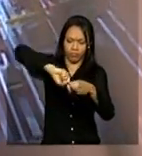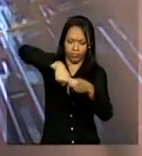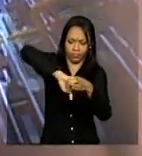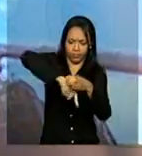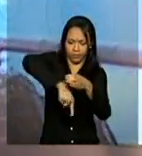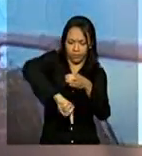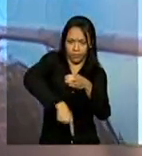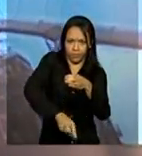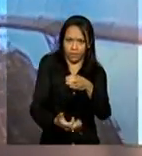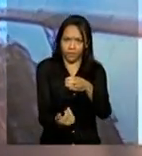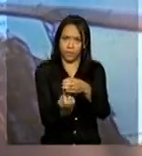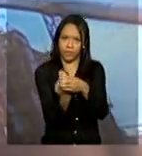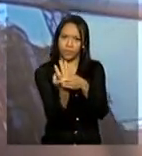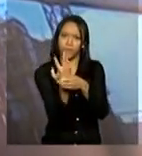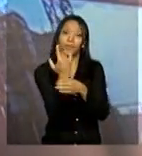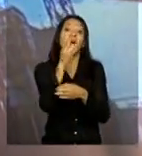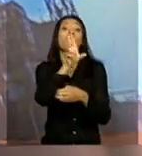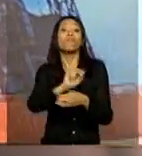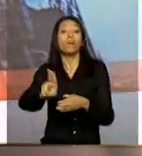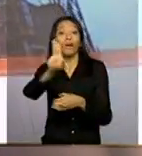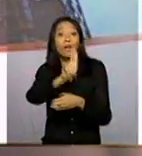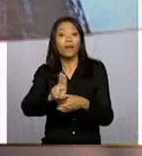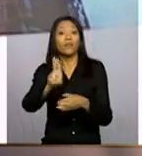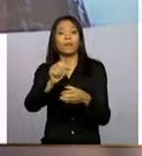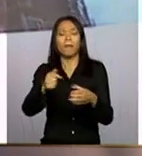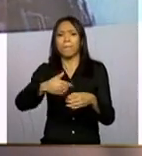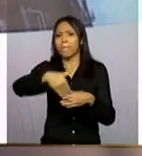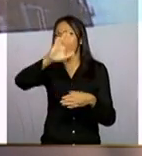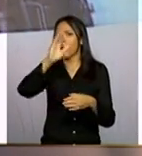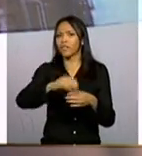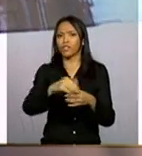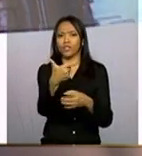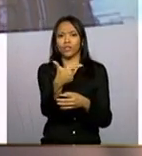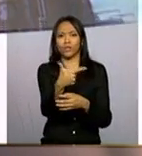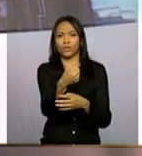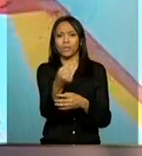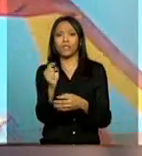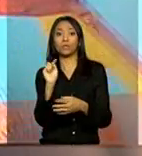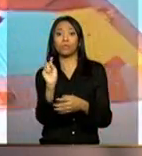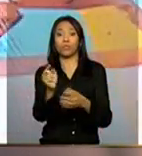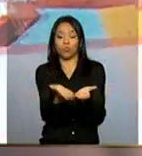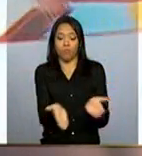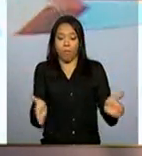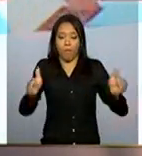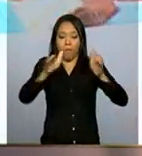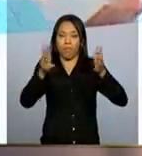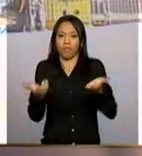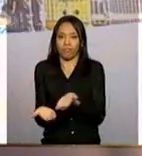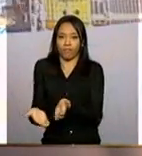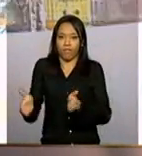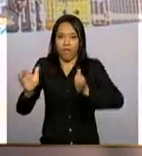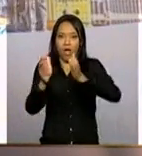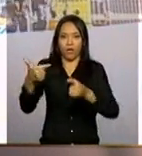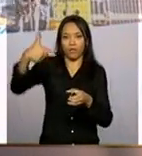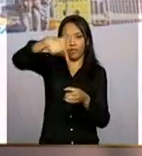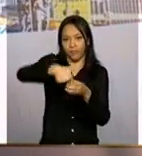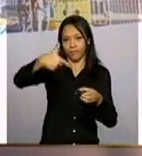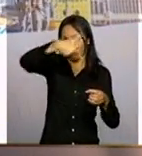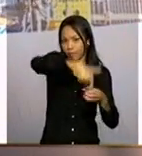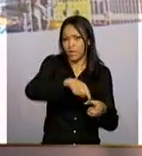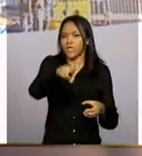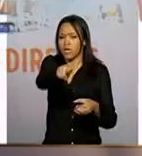elevar a capacidade de refino no Brasil em mais de 200 mil barris por dia. O estaleiro Atlântico Sul trabalha a